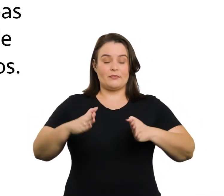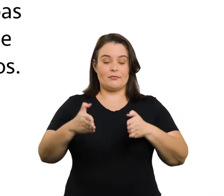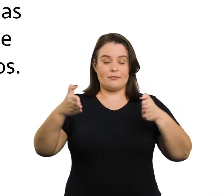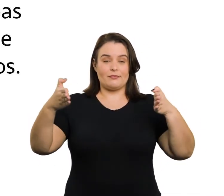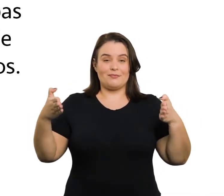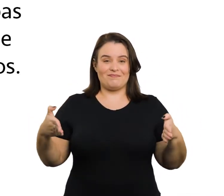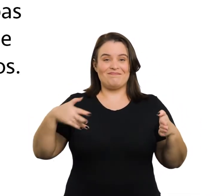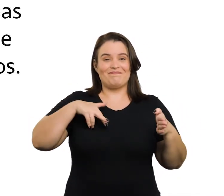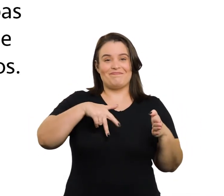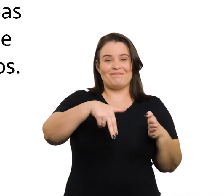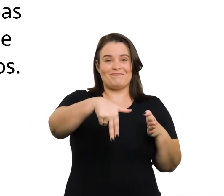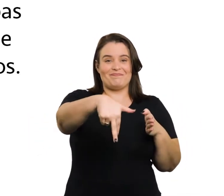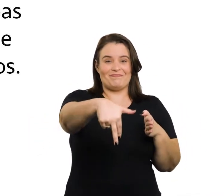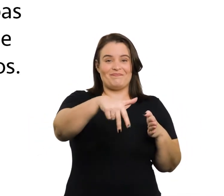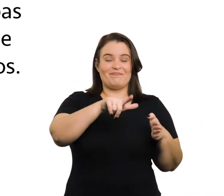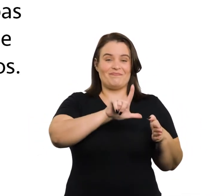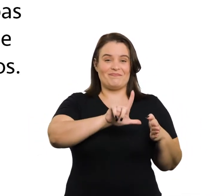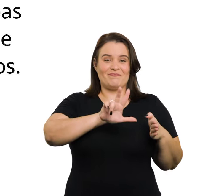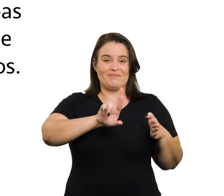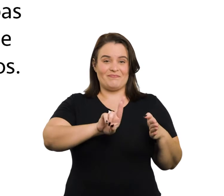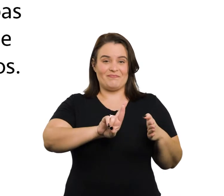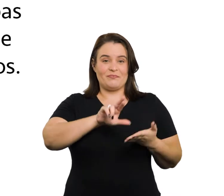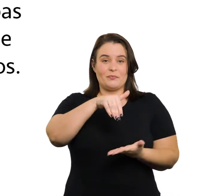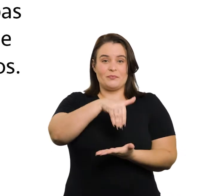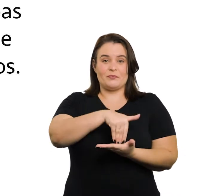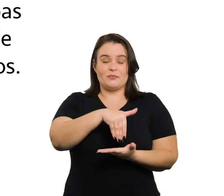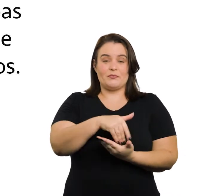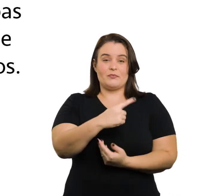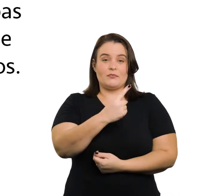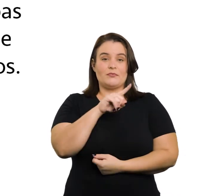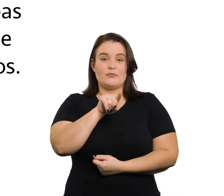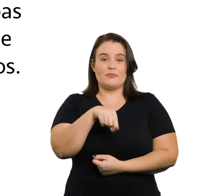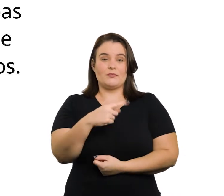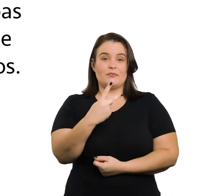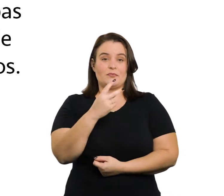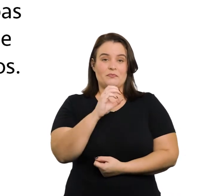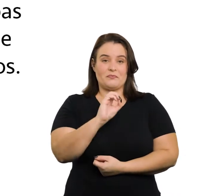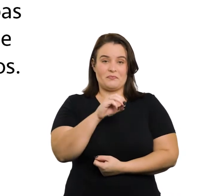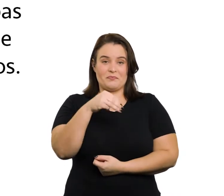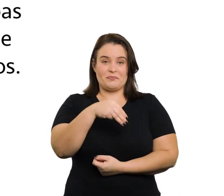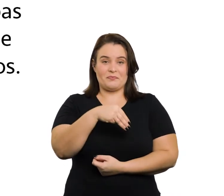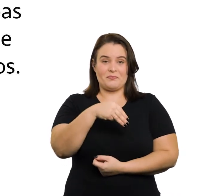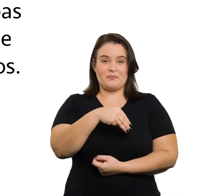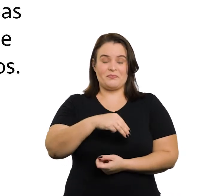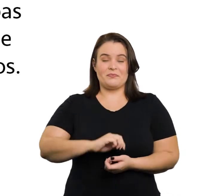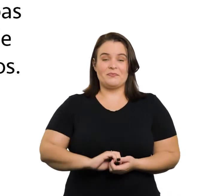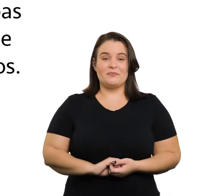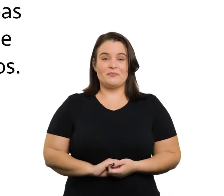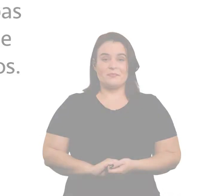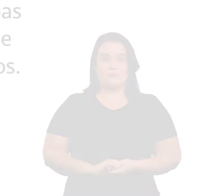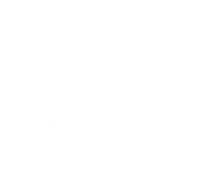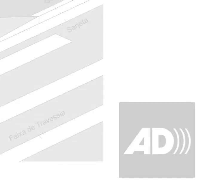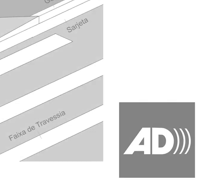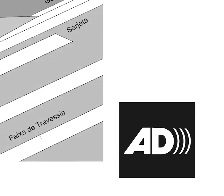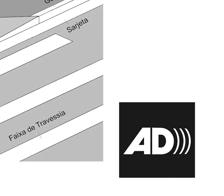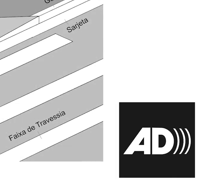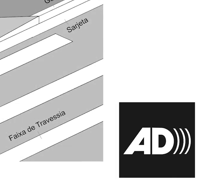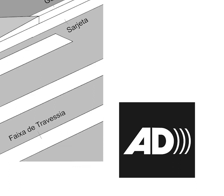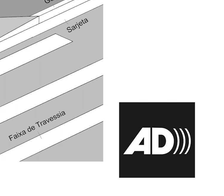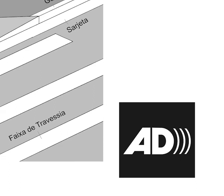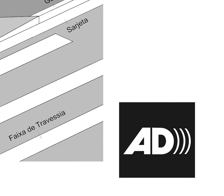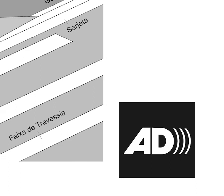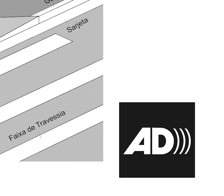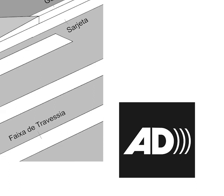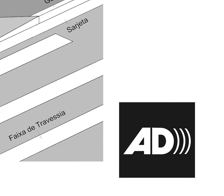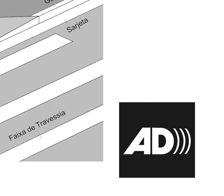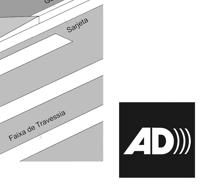e largura remanescente de passeio, LR, mínima de 1,20 metros.